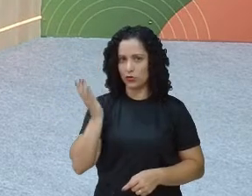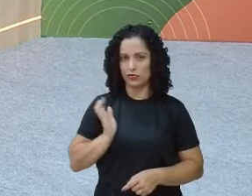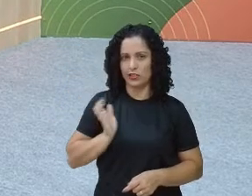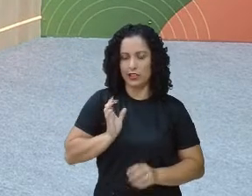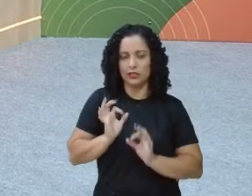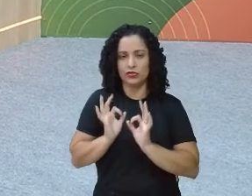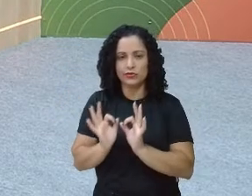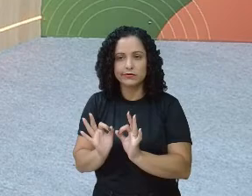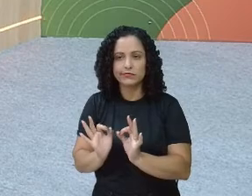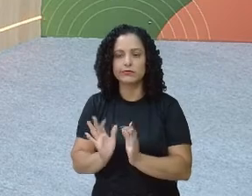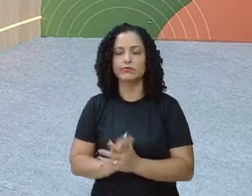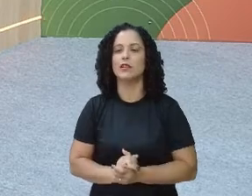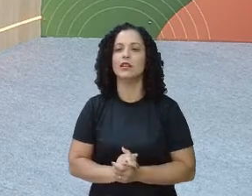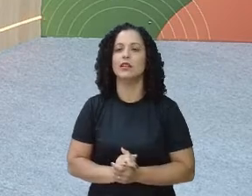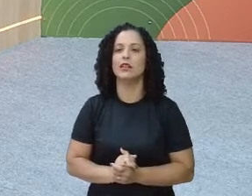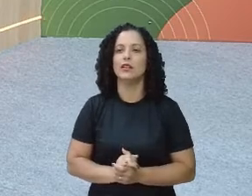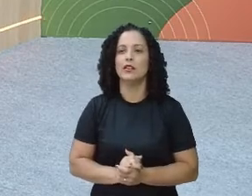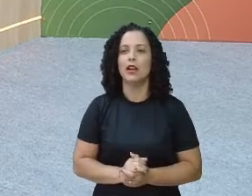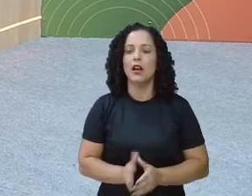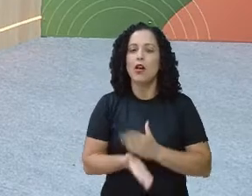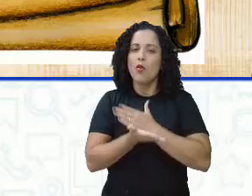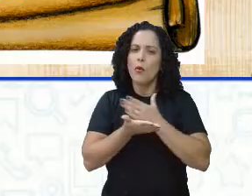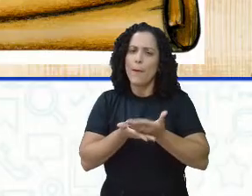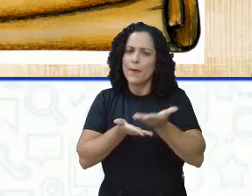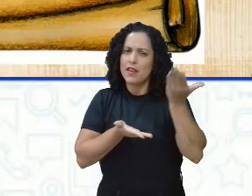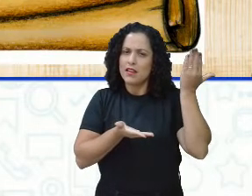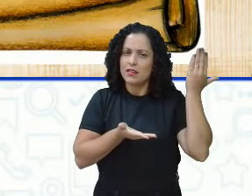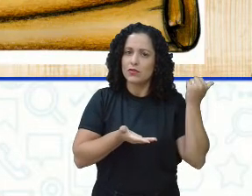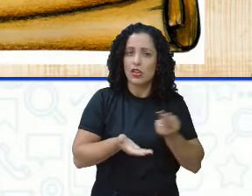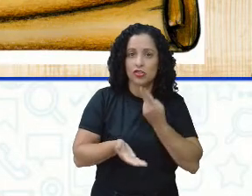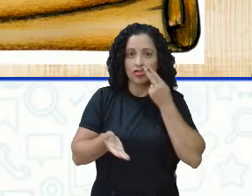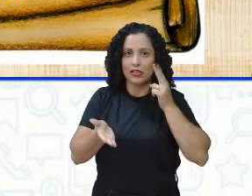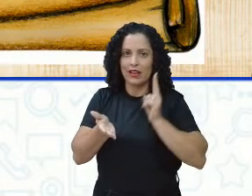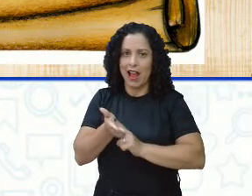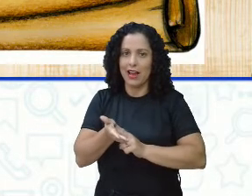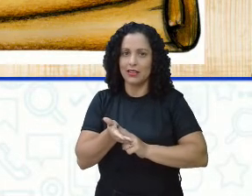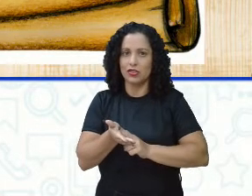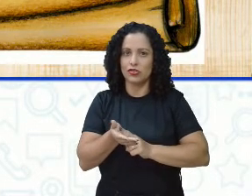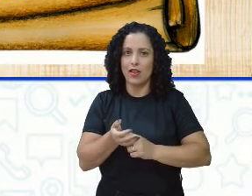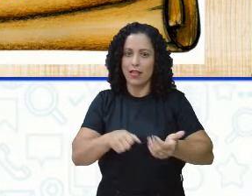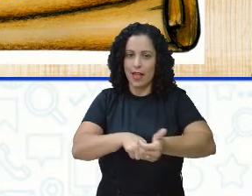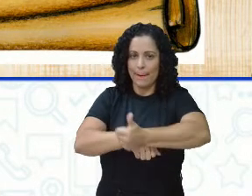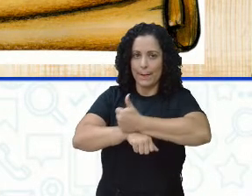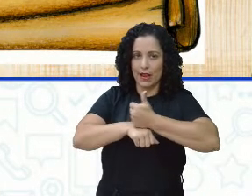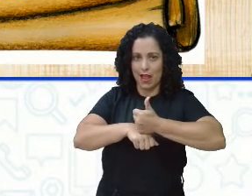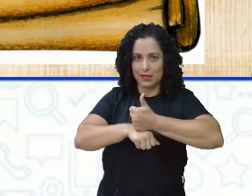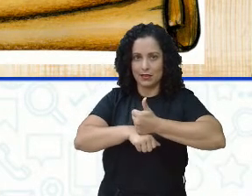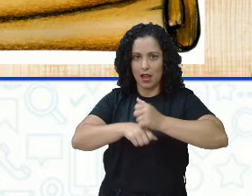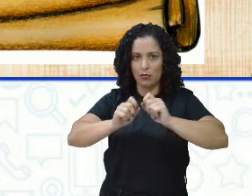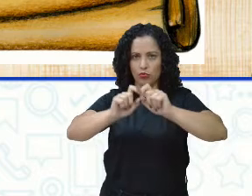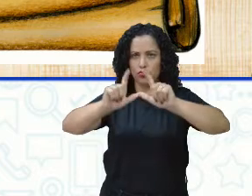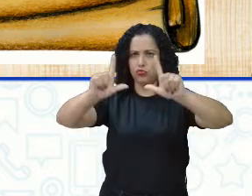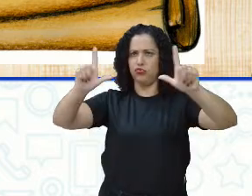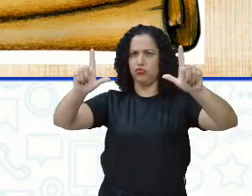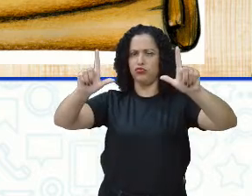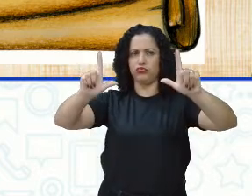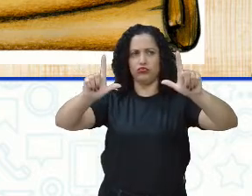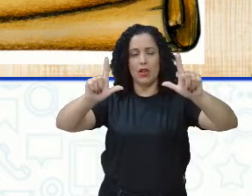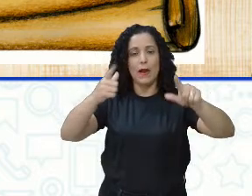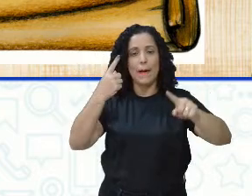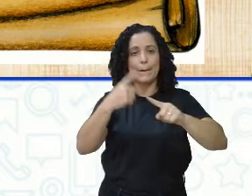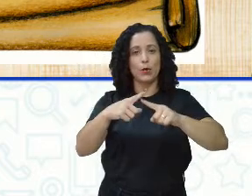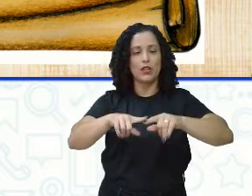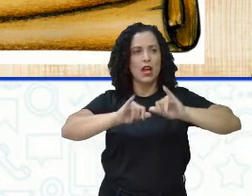população. No começo, as cartas eram expostas em praça pública, porque eram utilizadas para assuntos